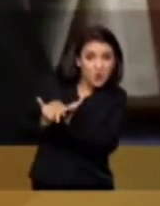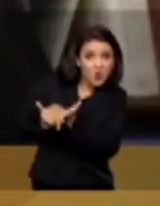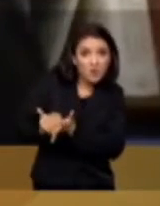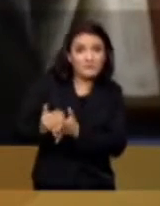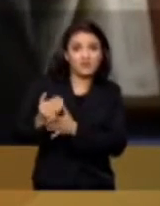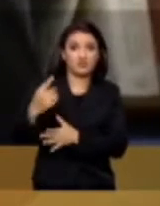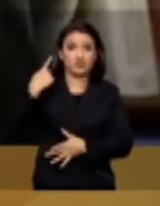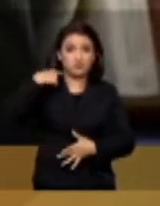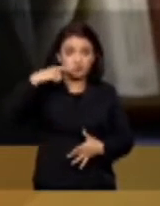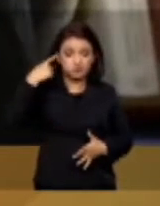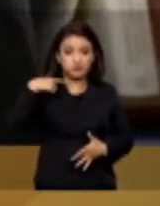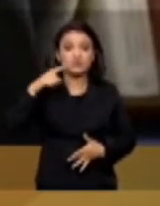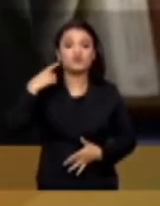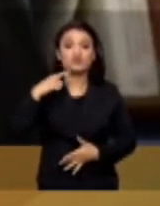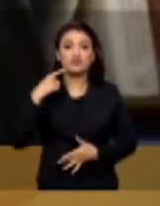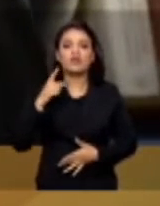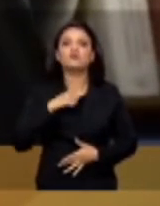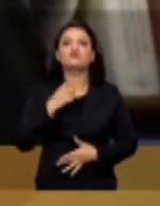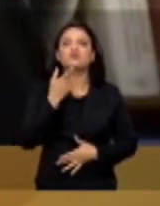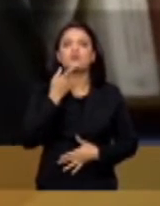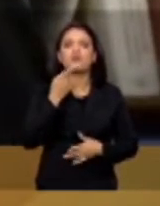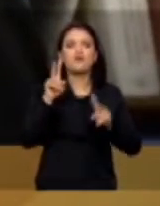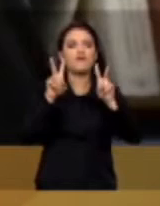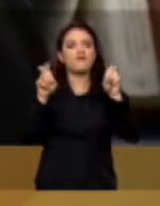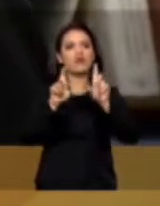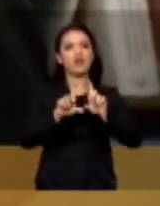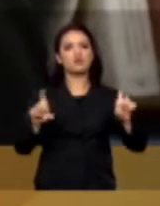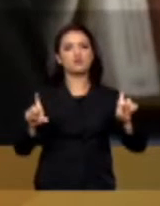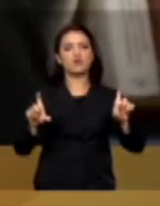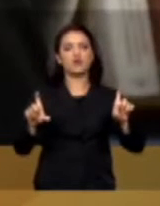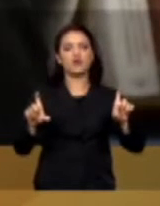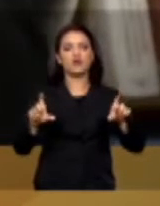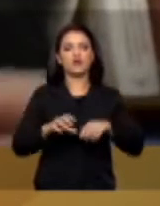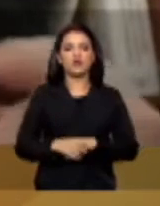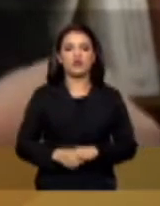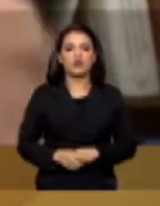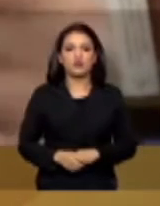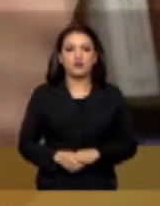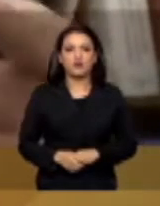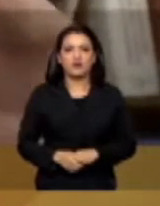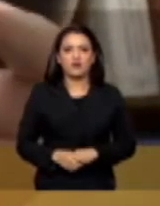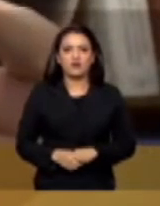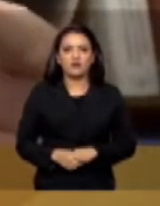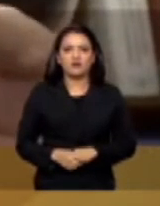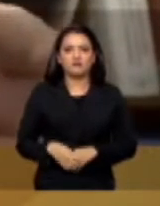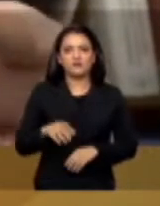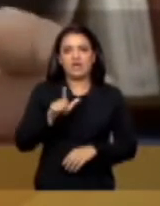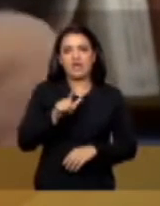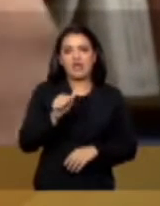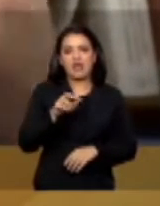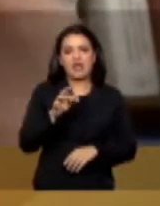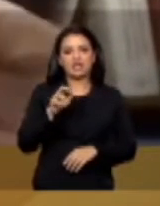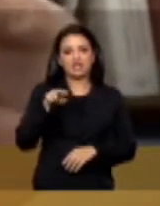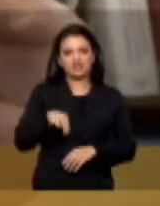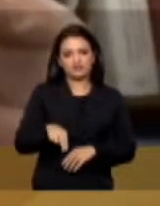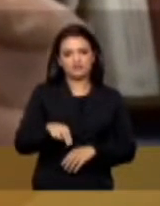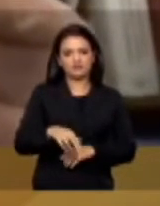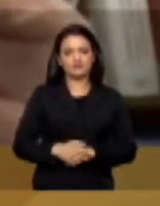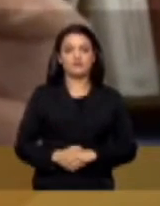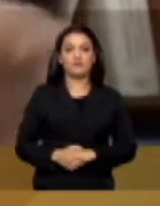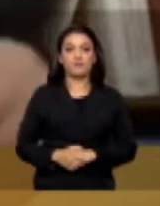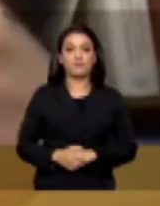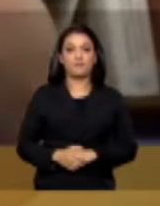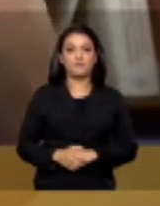do direito civilizado, tinham uma expressão muito interessante. Diziam o seguinte: qui prodest, a quem